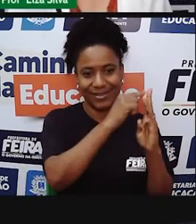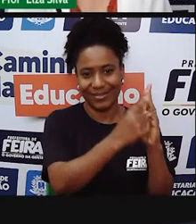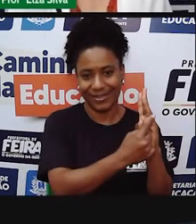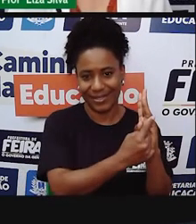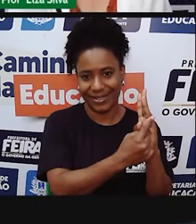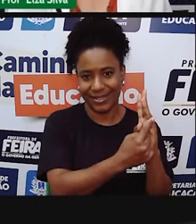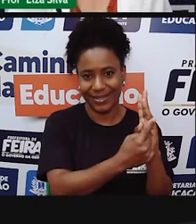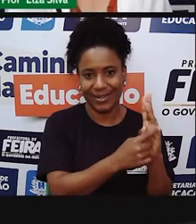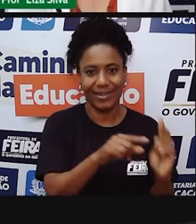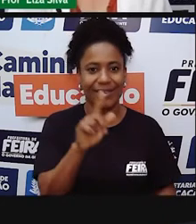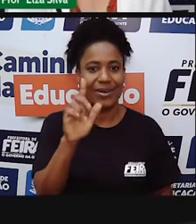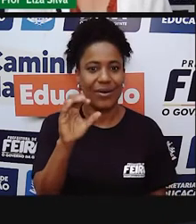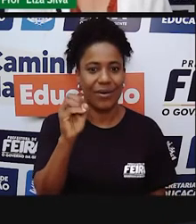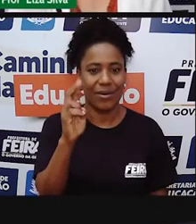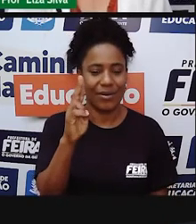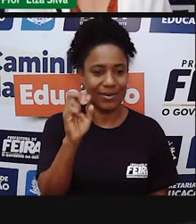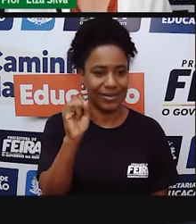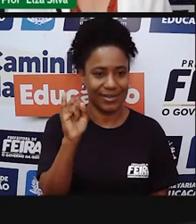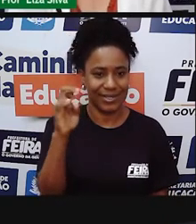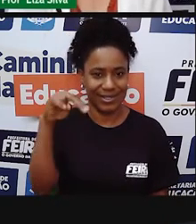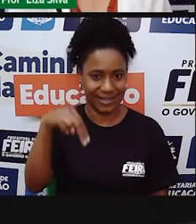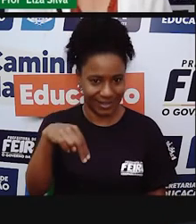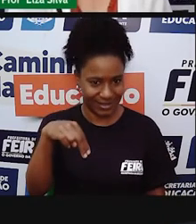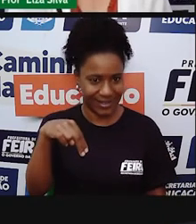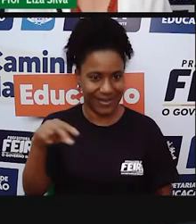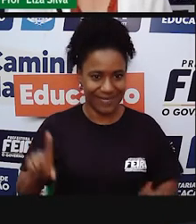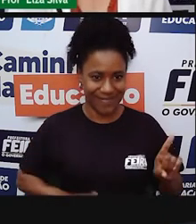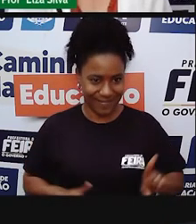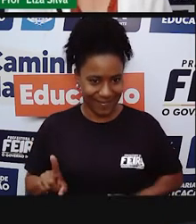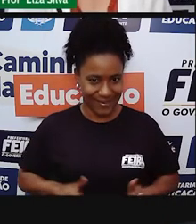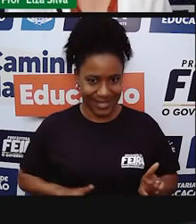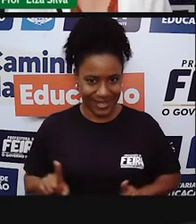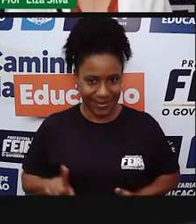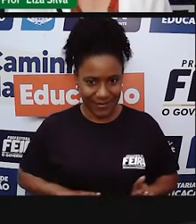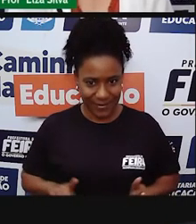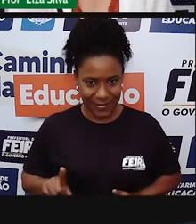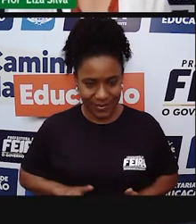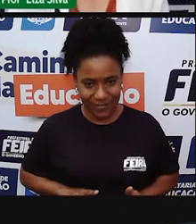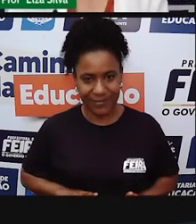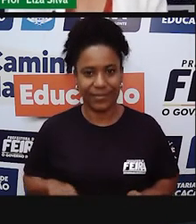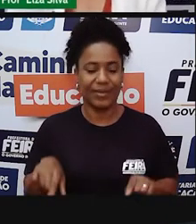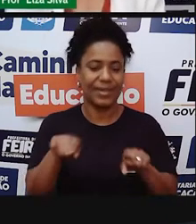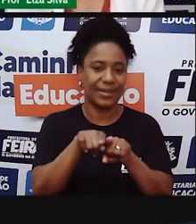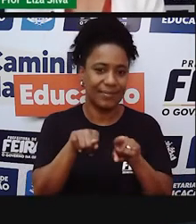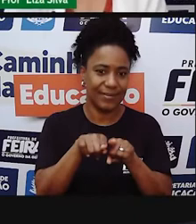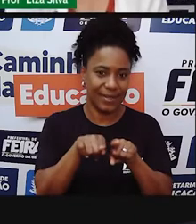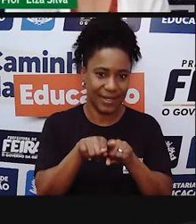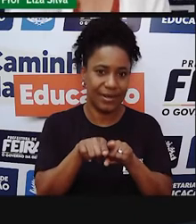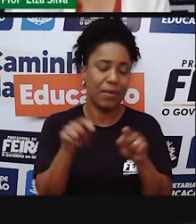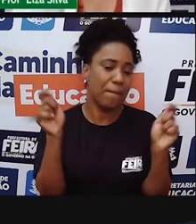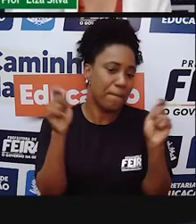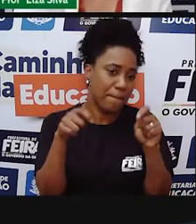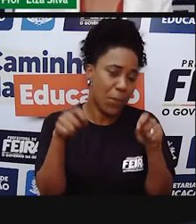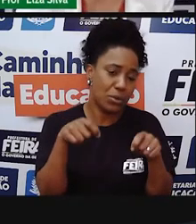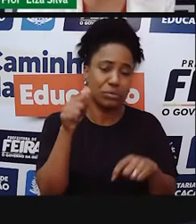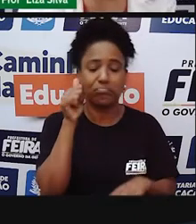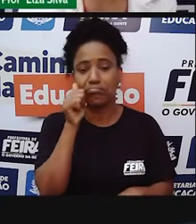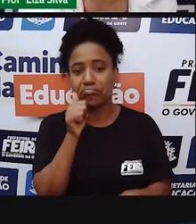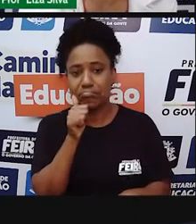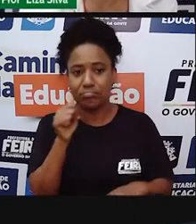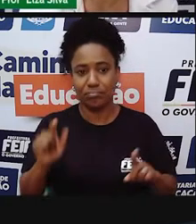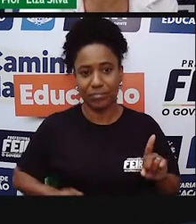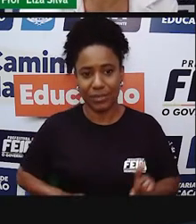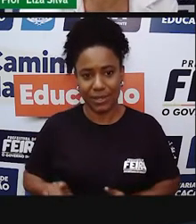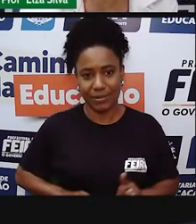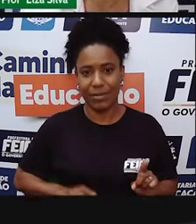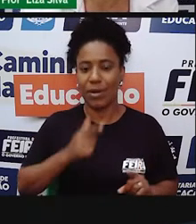é cousin. Cousin. Cousin. E também serve como primo masculino e feminino. Então, o